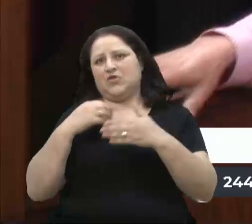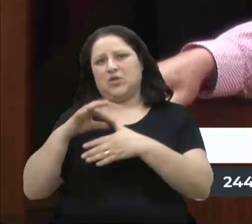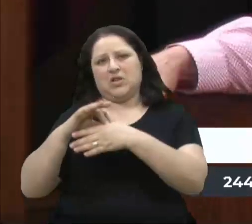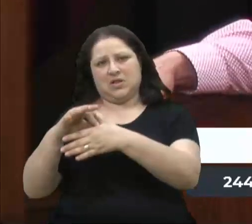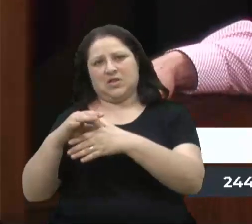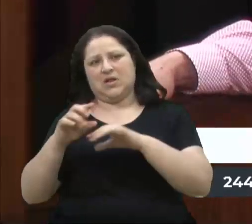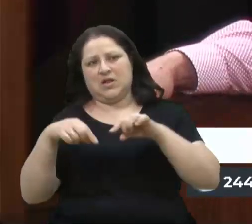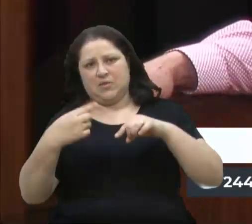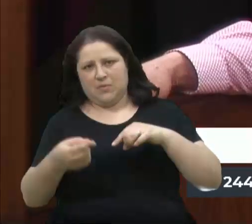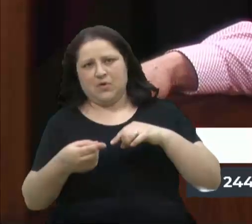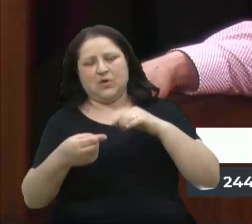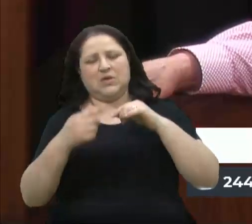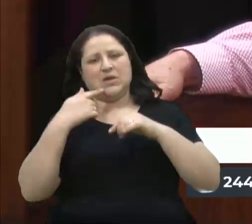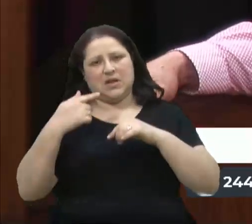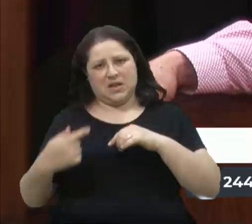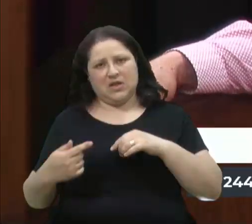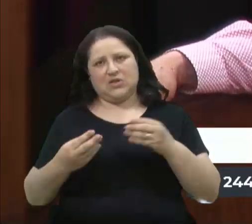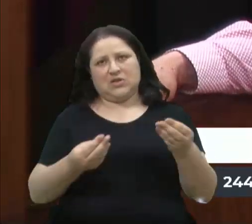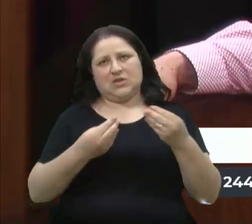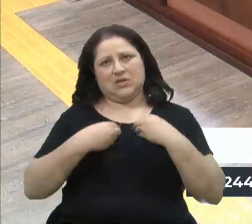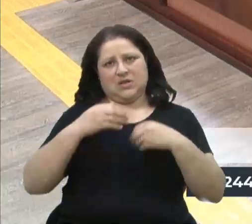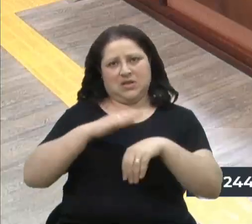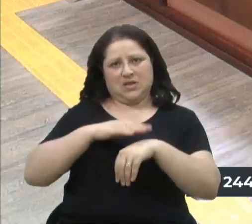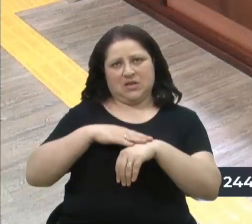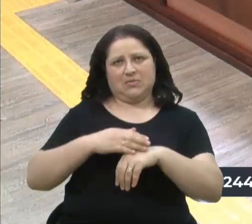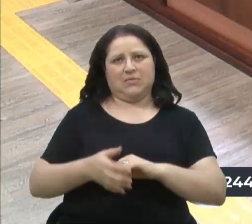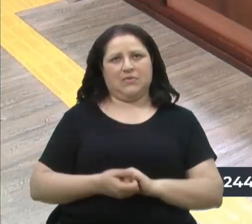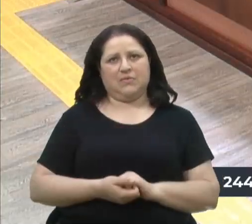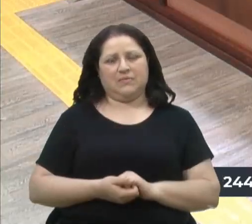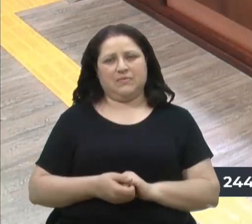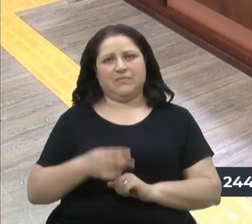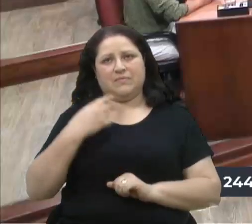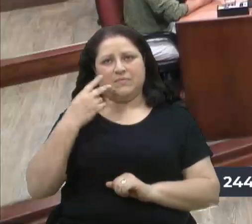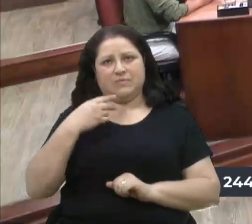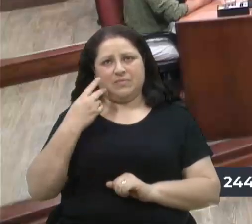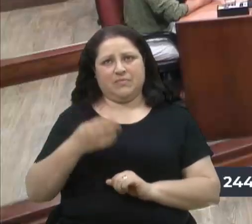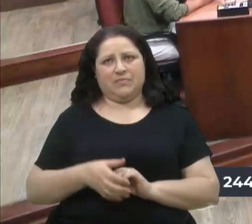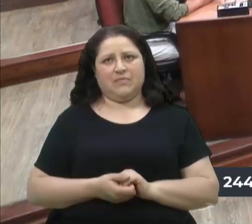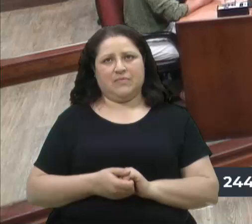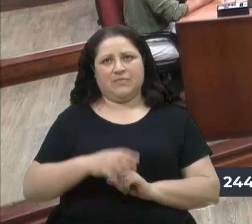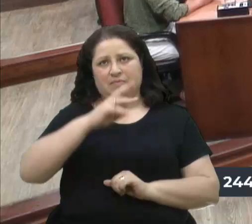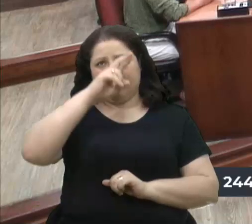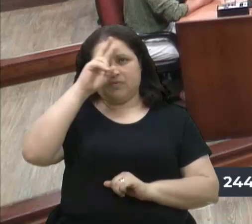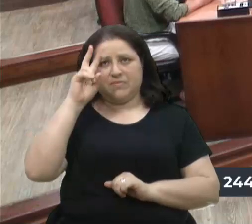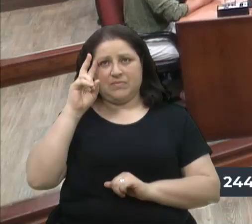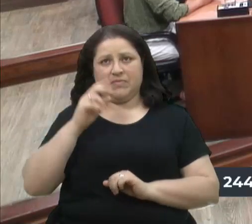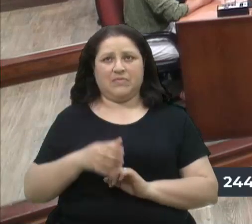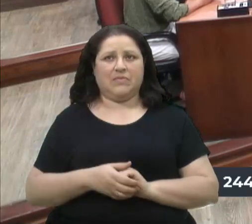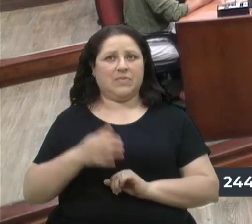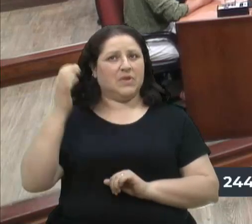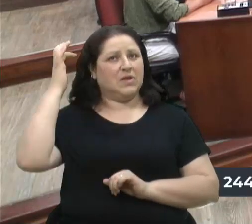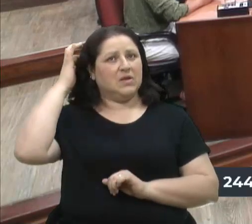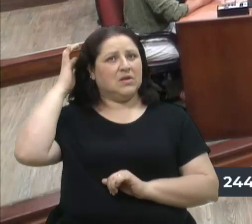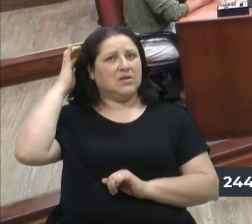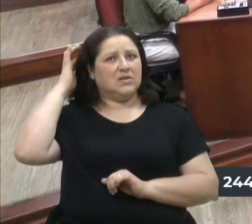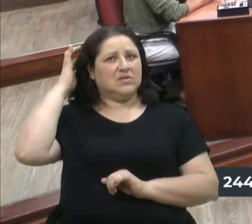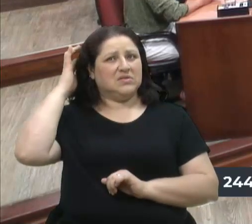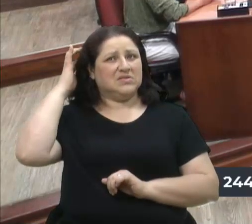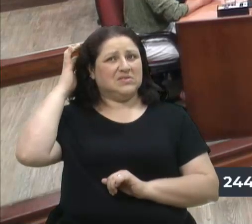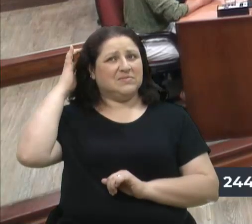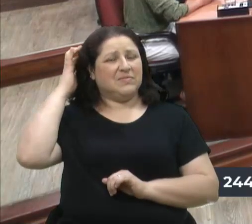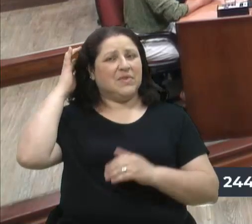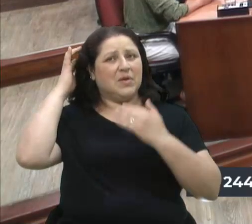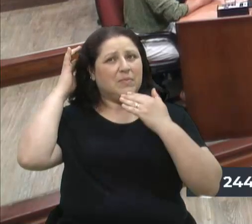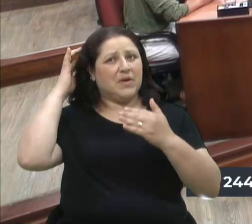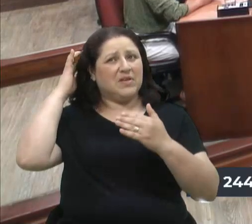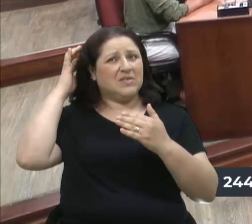ela vai ceder o espaço. Então, eu cedo o meu espaço ao vereador Velocino e peço uma